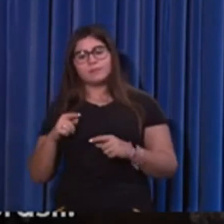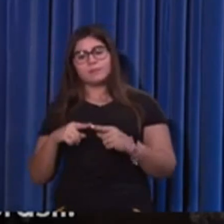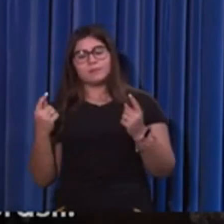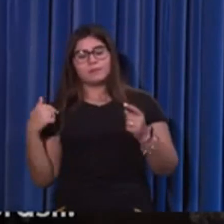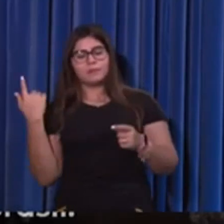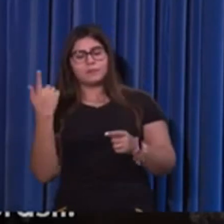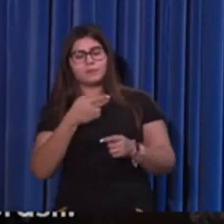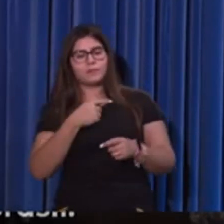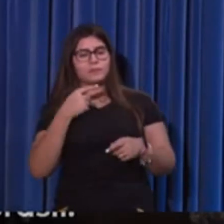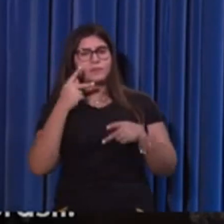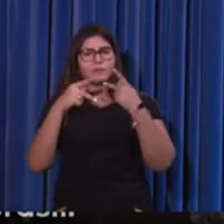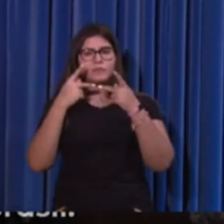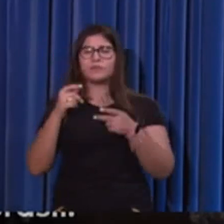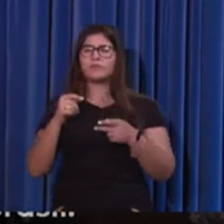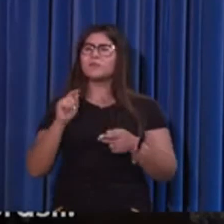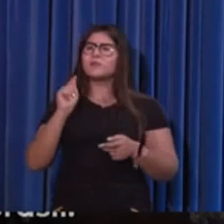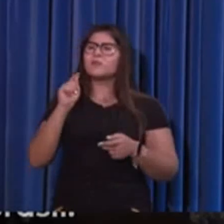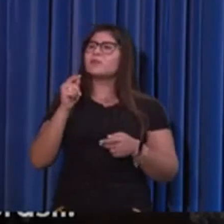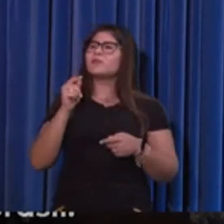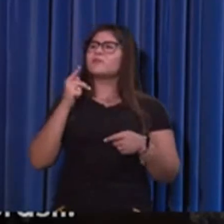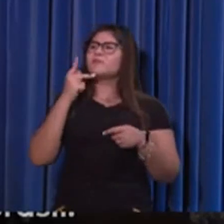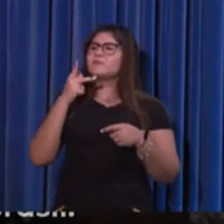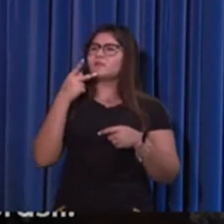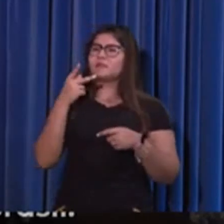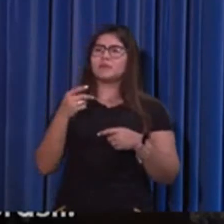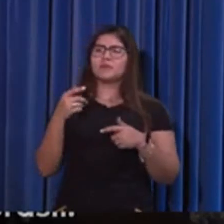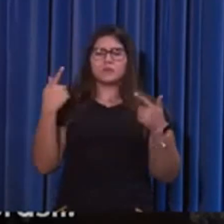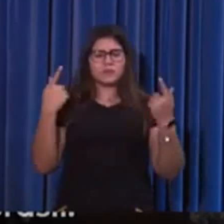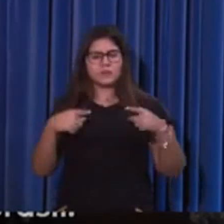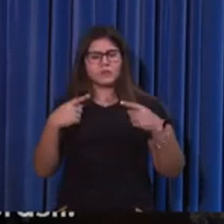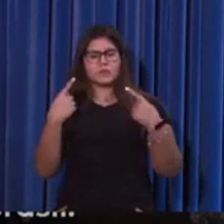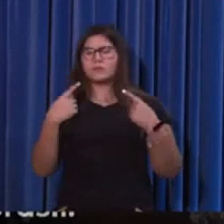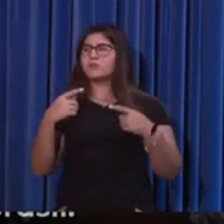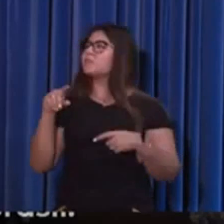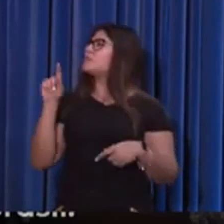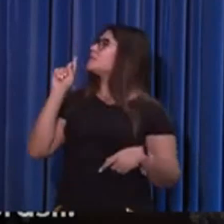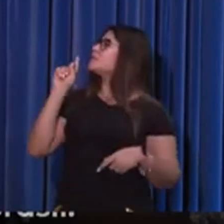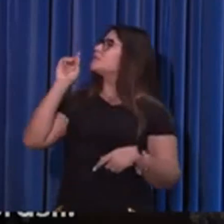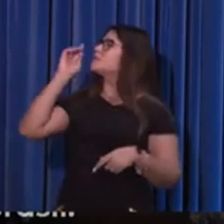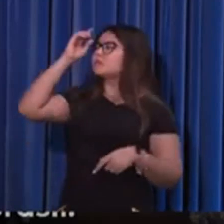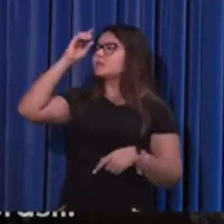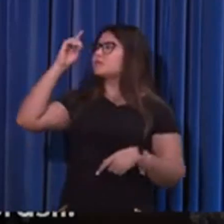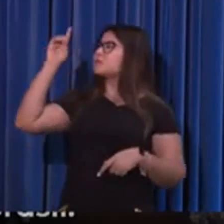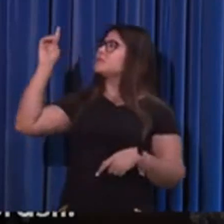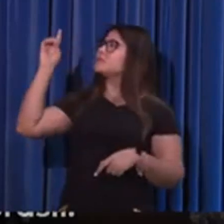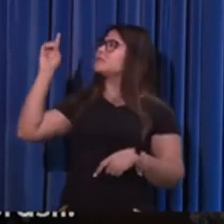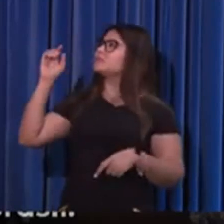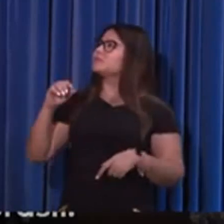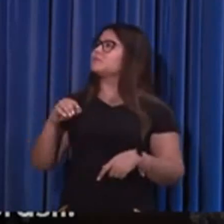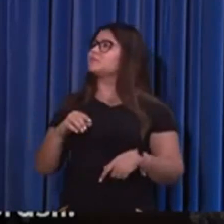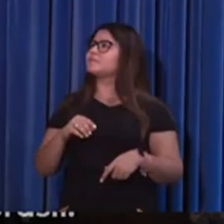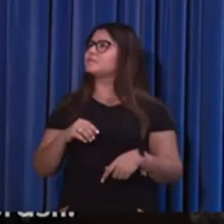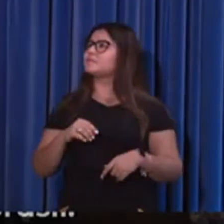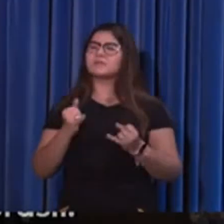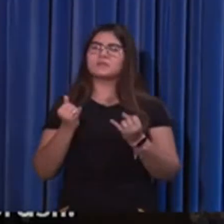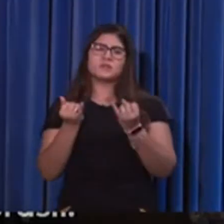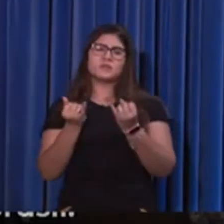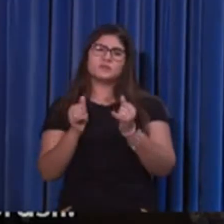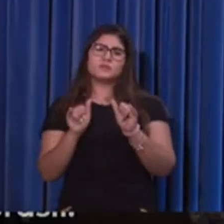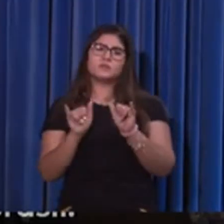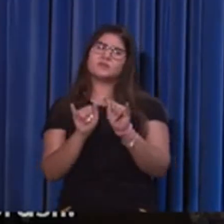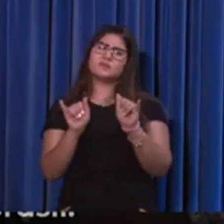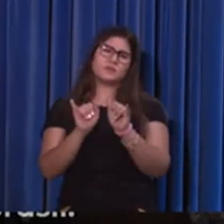temos falado contra ti? Vós dizeis, inútil é servir a Deus. Que